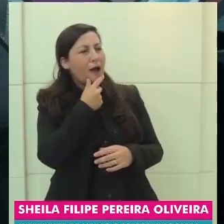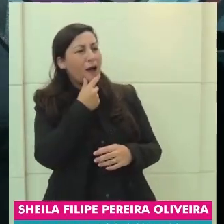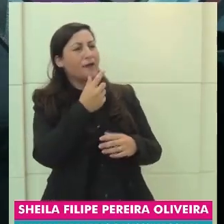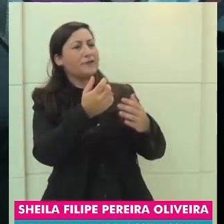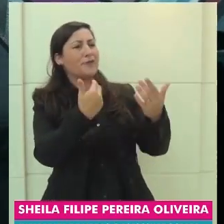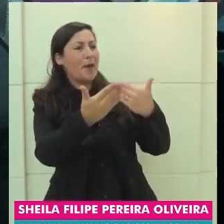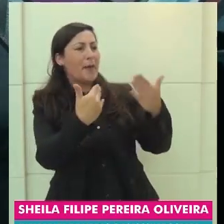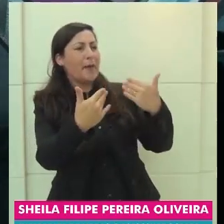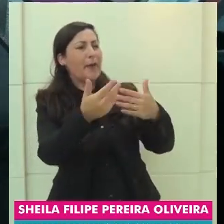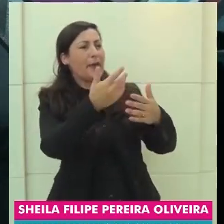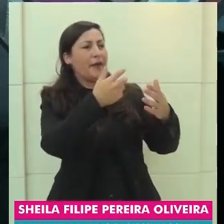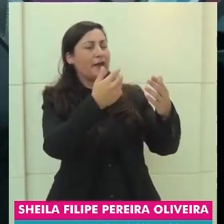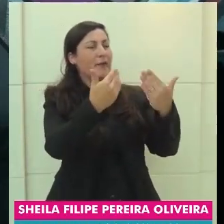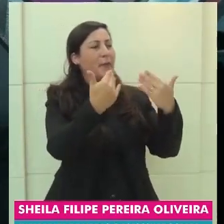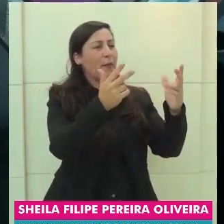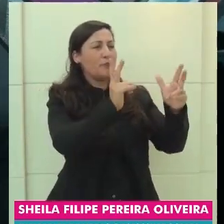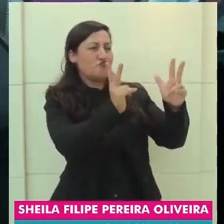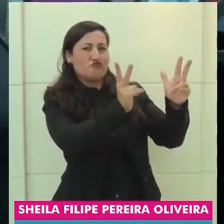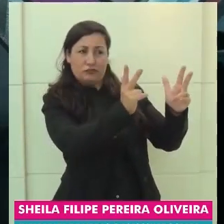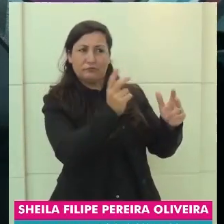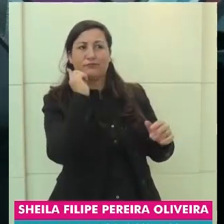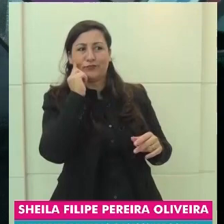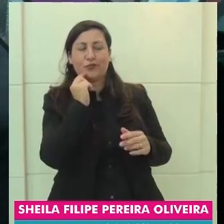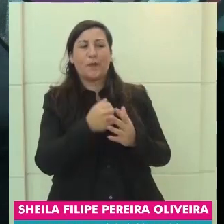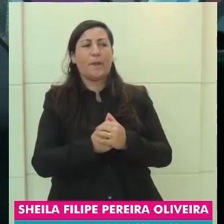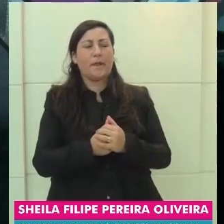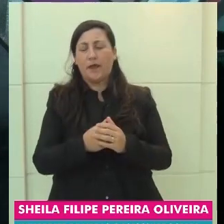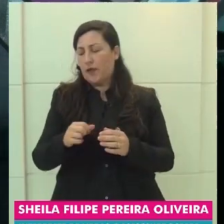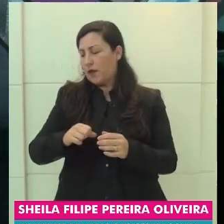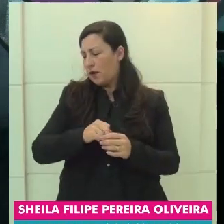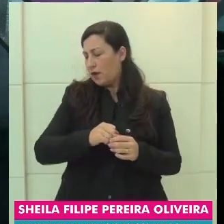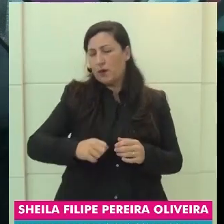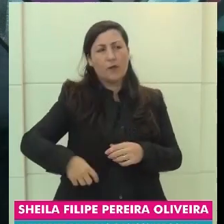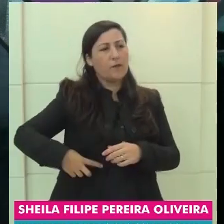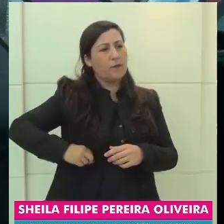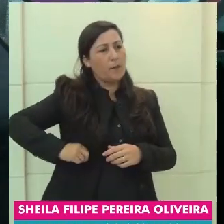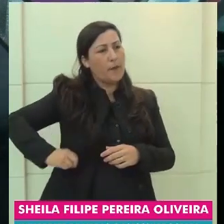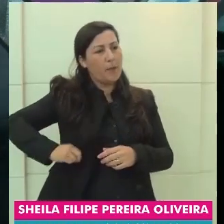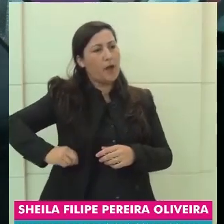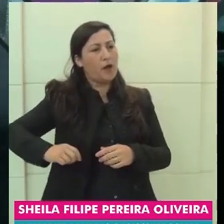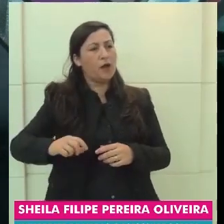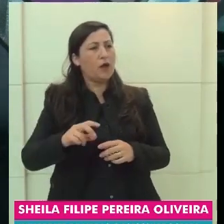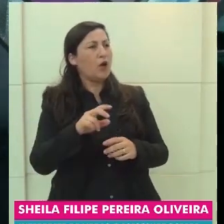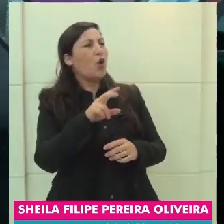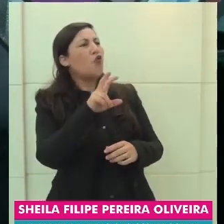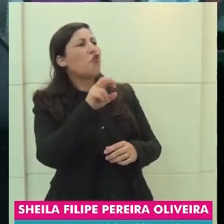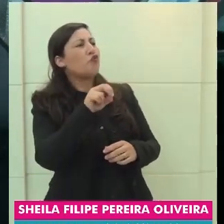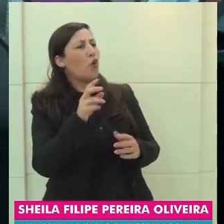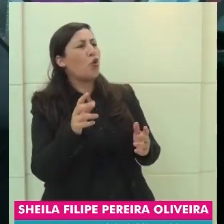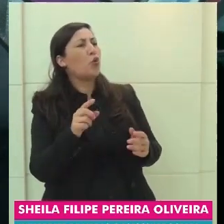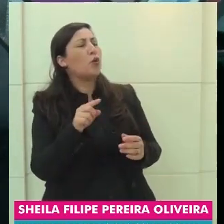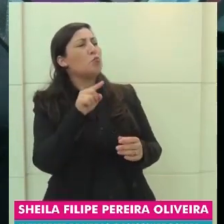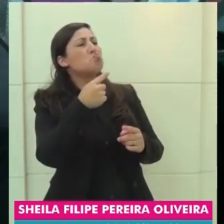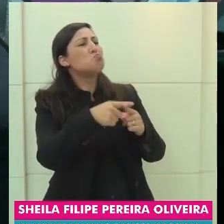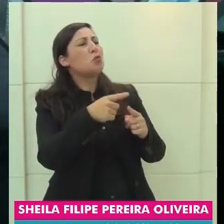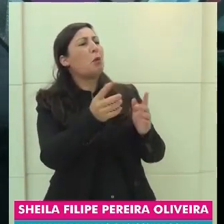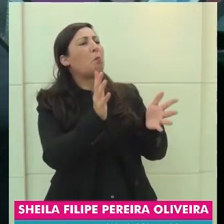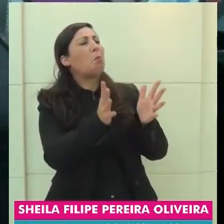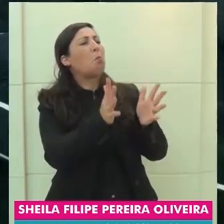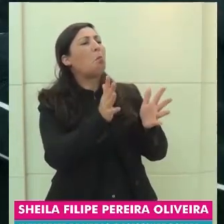em Libra e tal. E o meu neto olhou, assim, e ele disse, Vó, por que eles estão conversando assim?